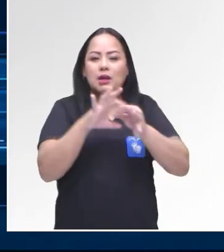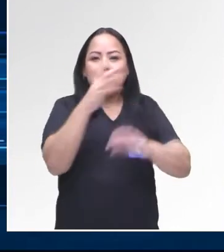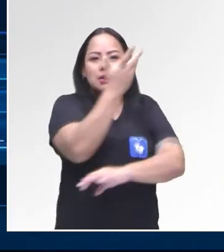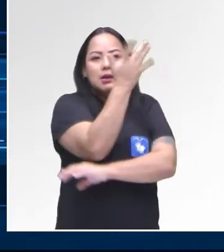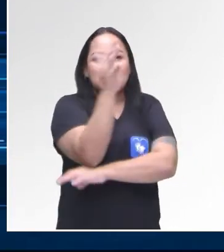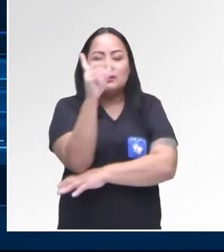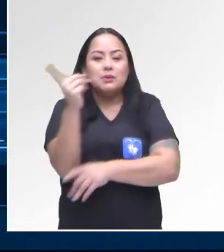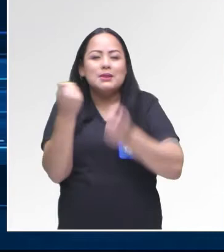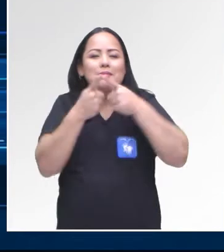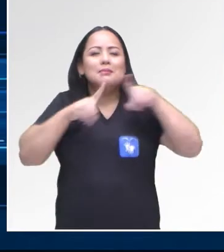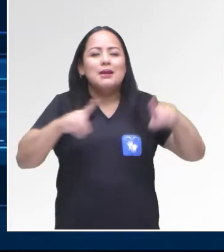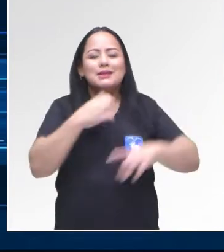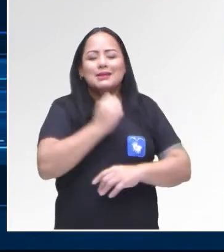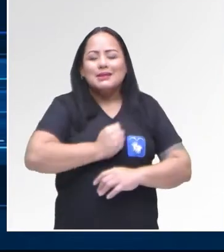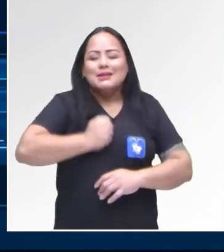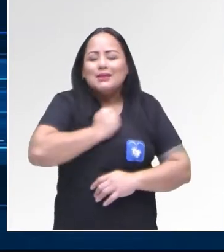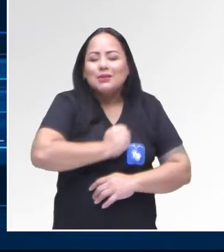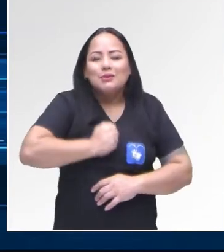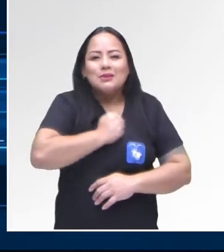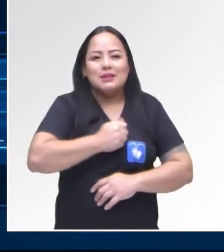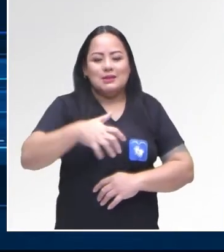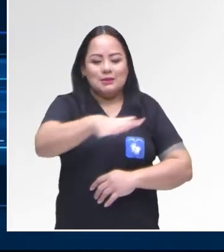a saudade da terra.